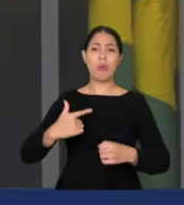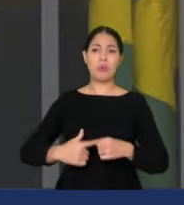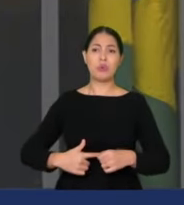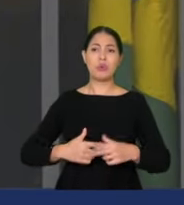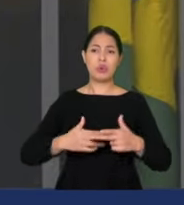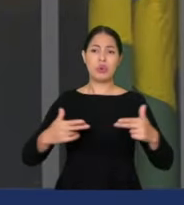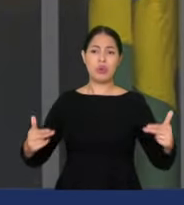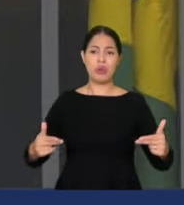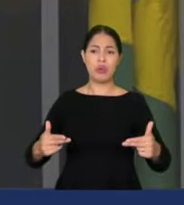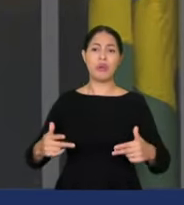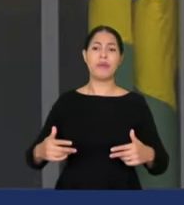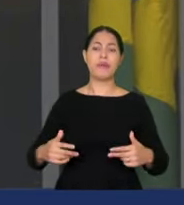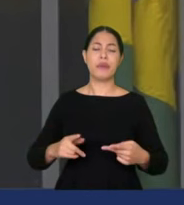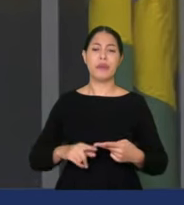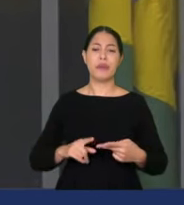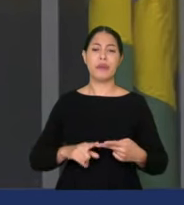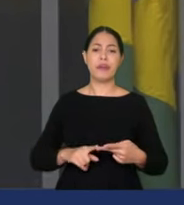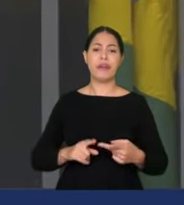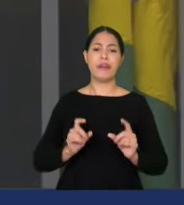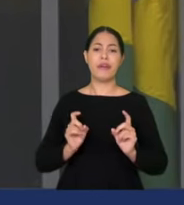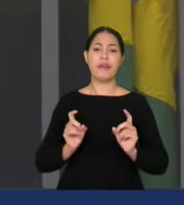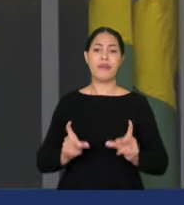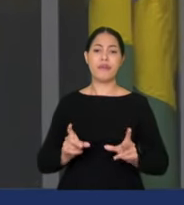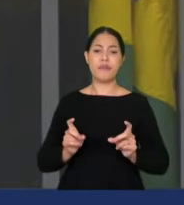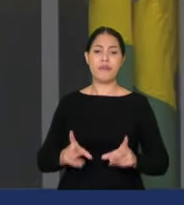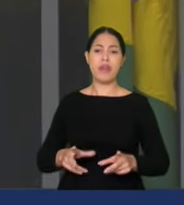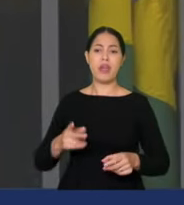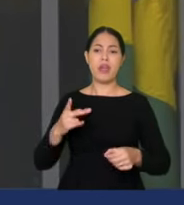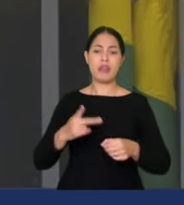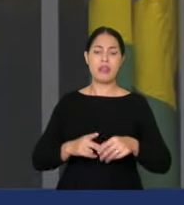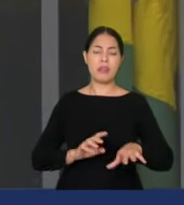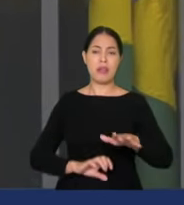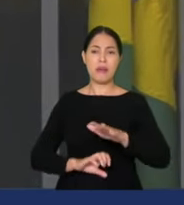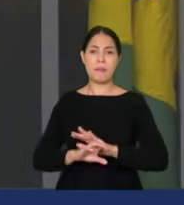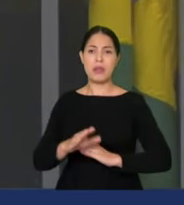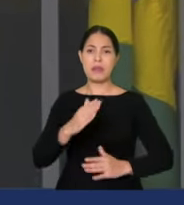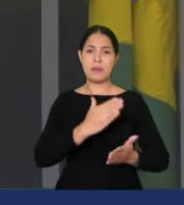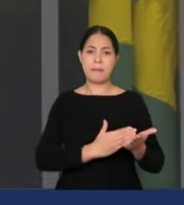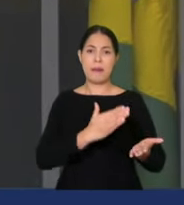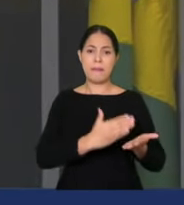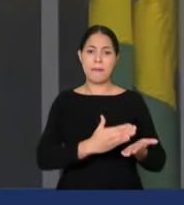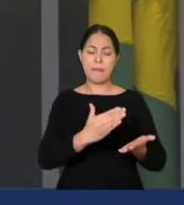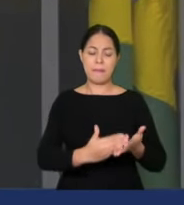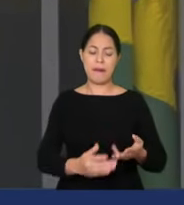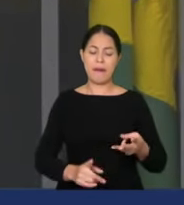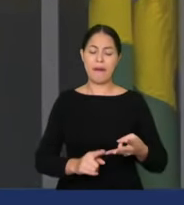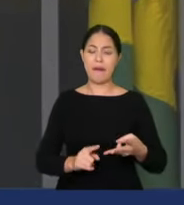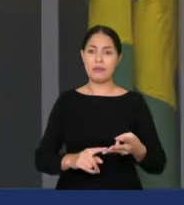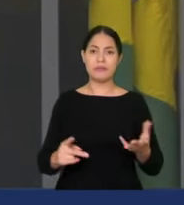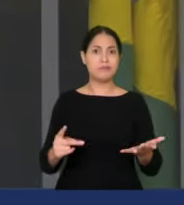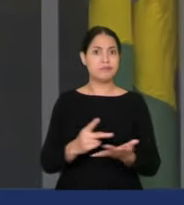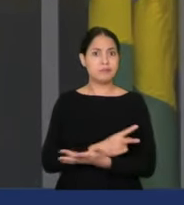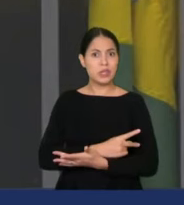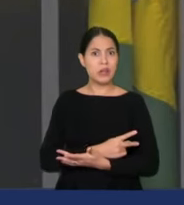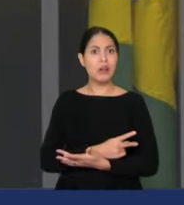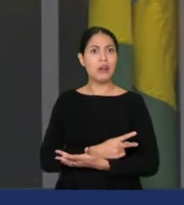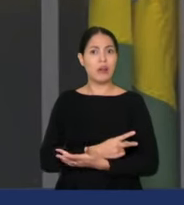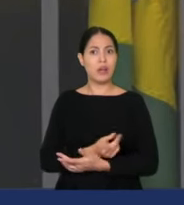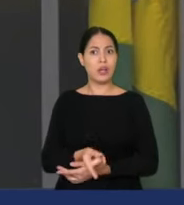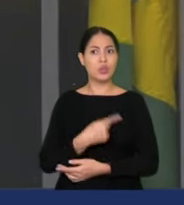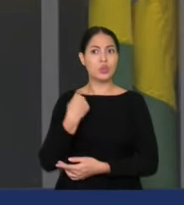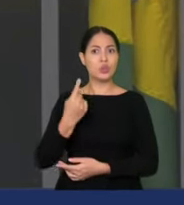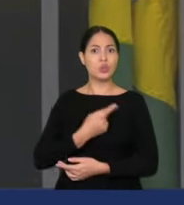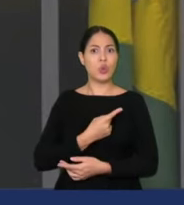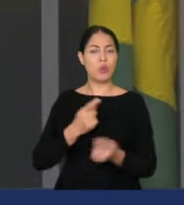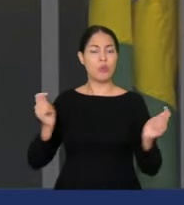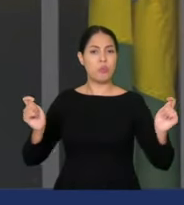da venda fatiada da Petrobras e do desmonte do nosso potencial